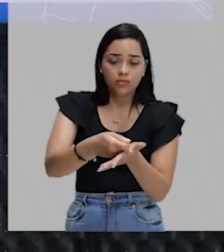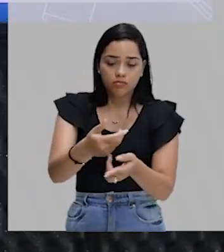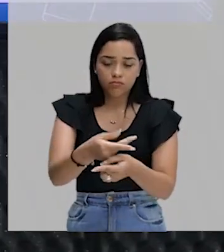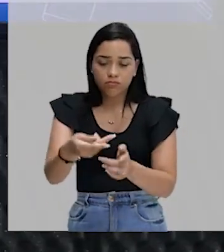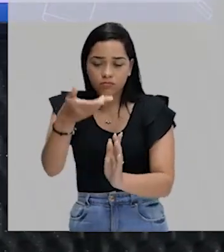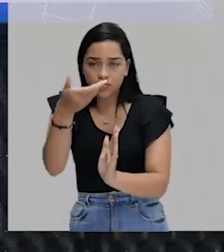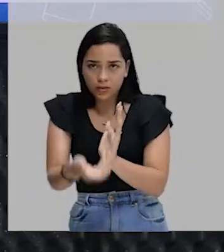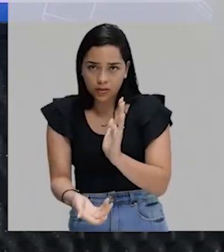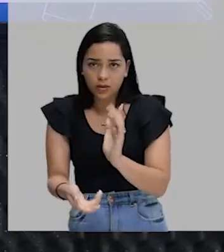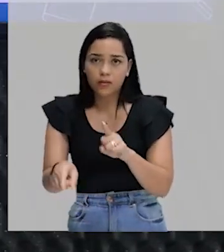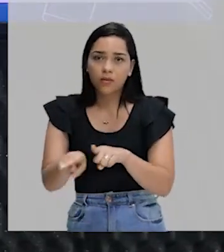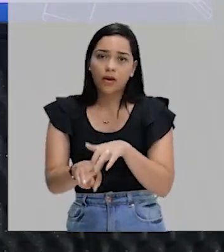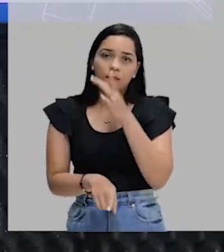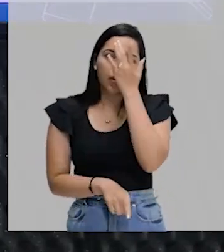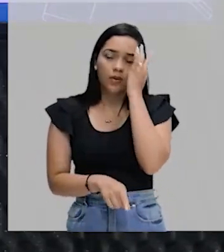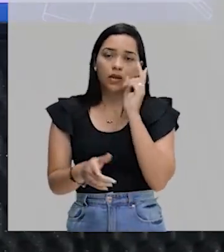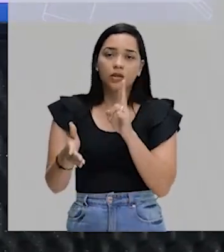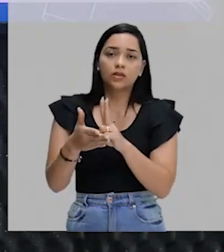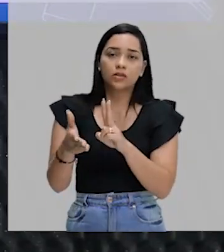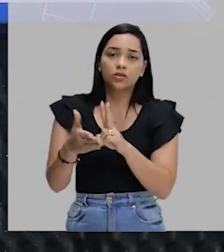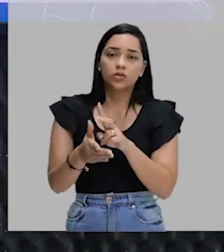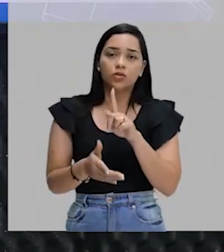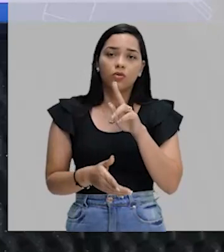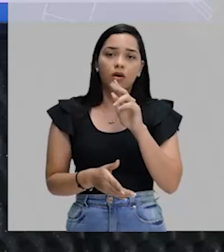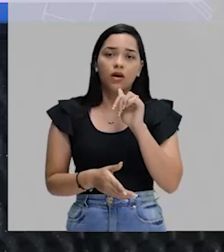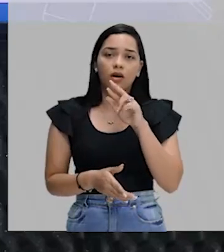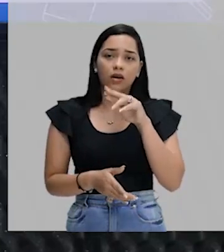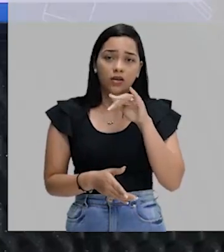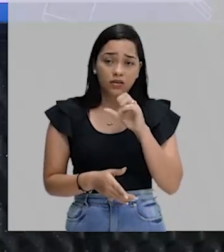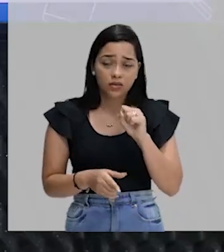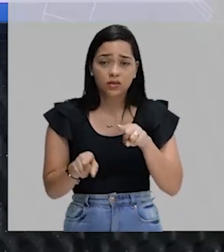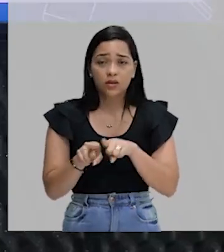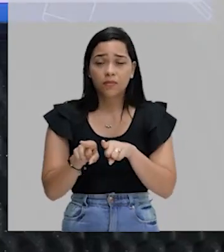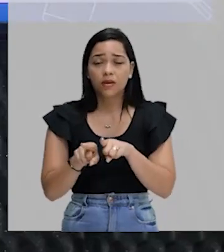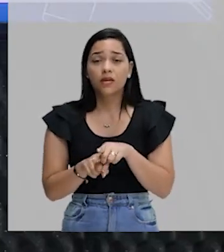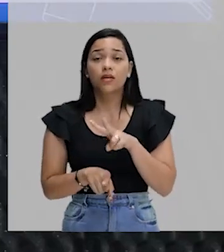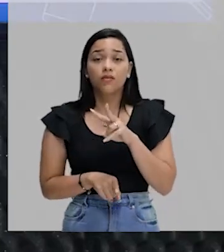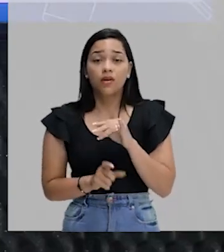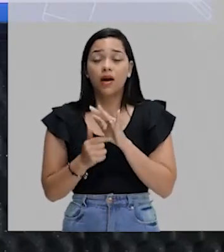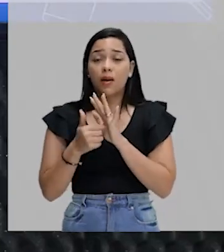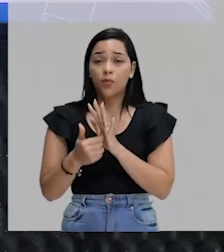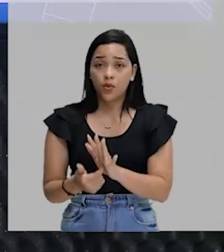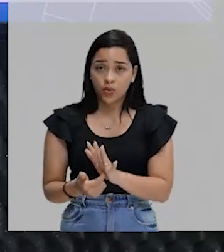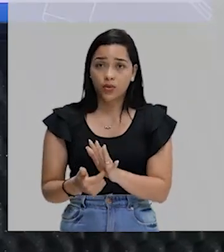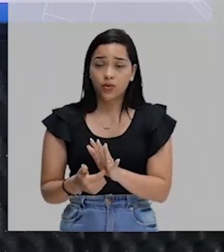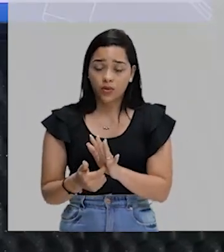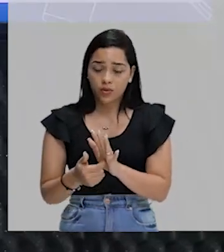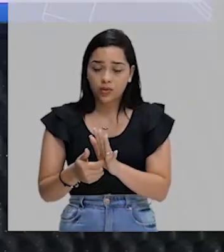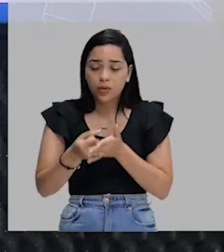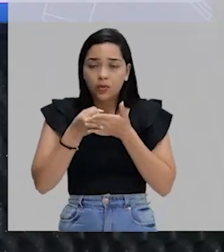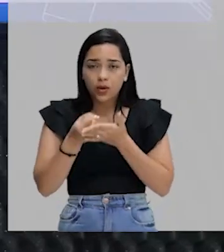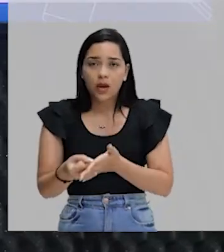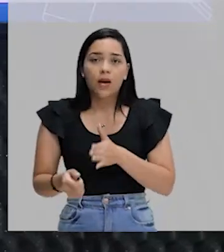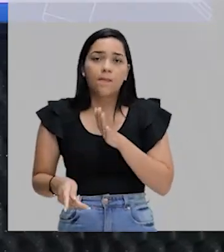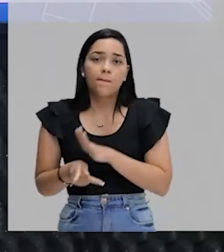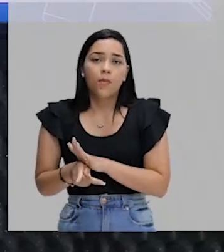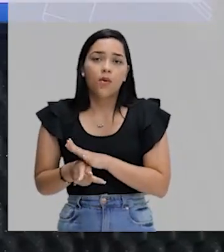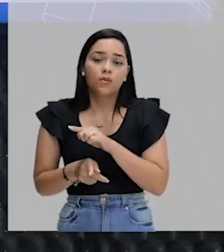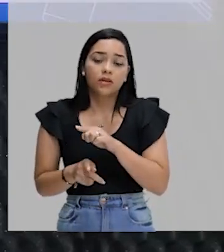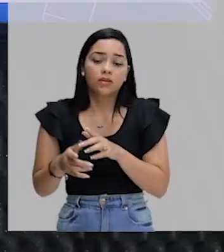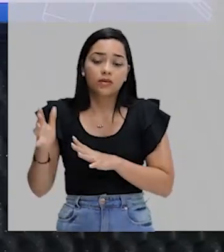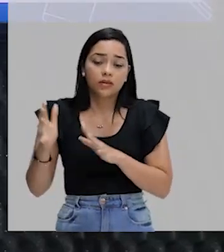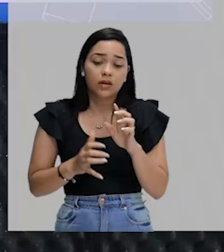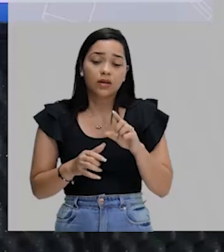derrota dos índios guaranis e até mesmo dos jesuítas que estavam apoiando, basicamente nessa